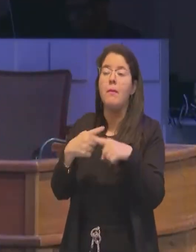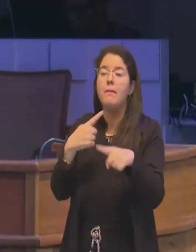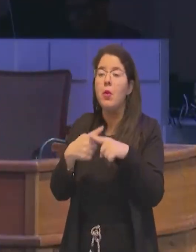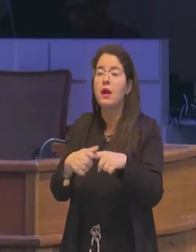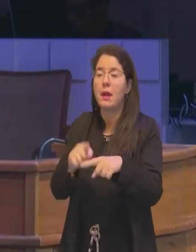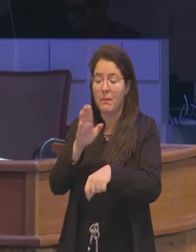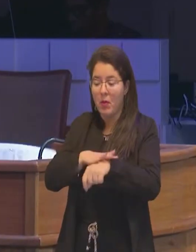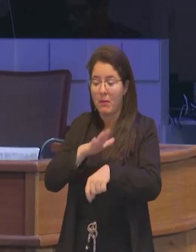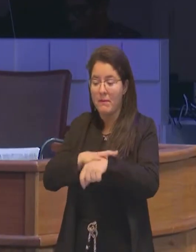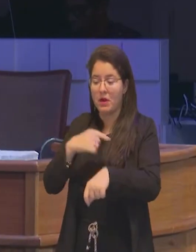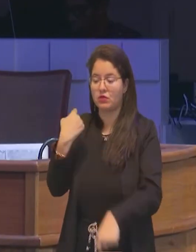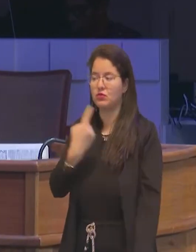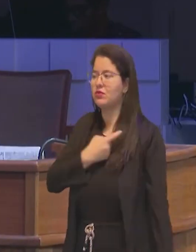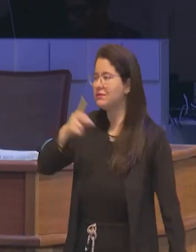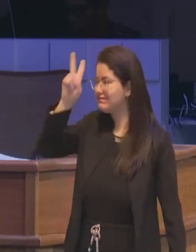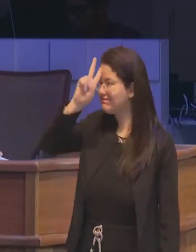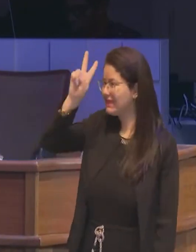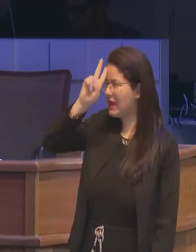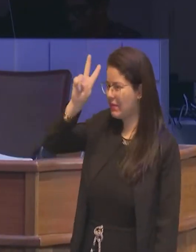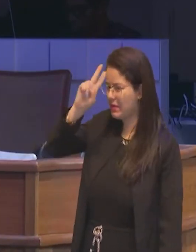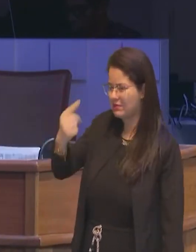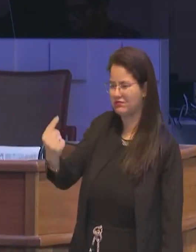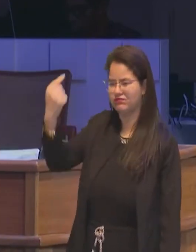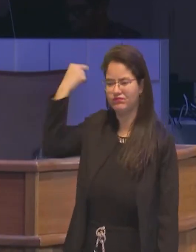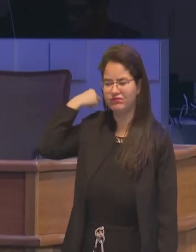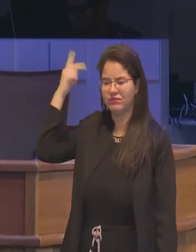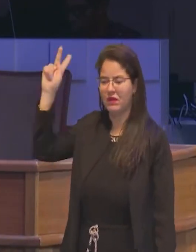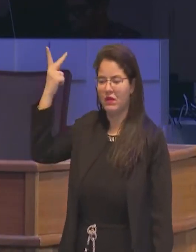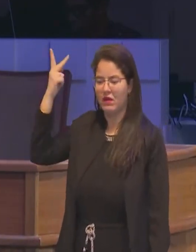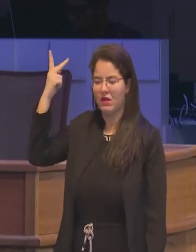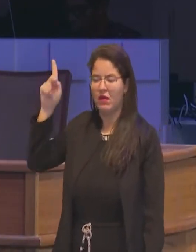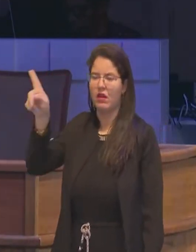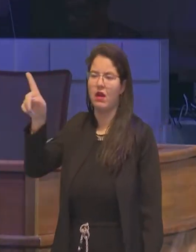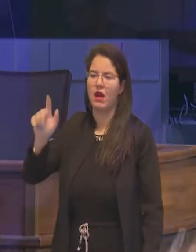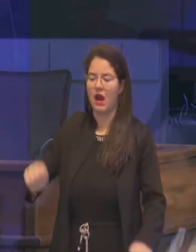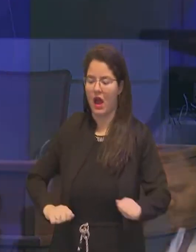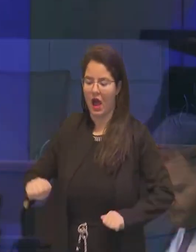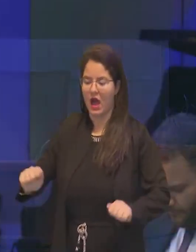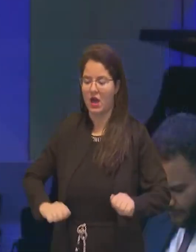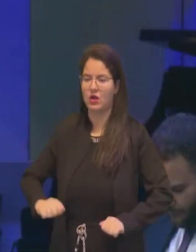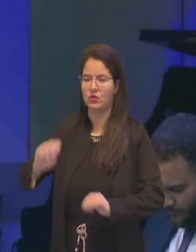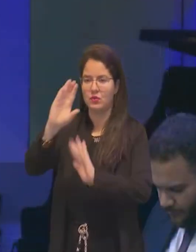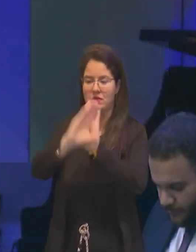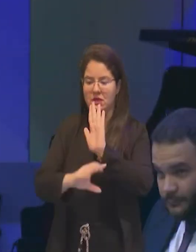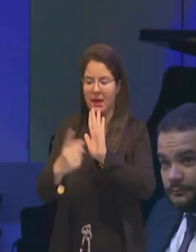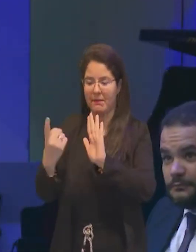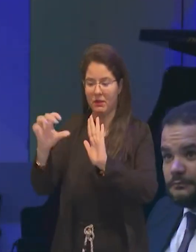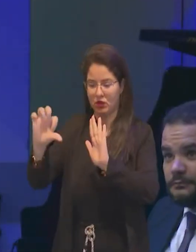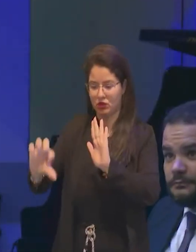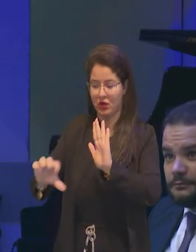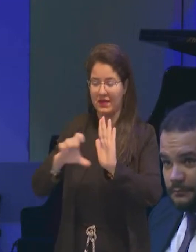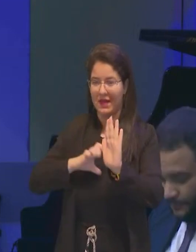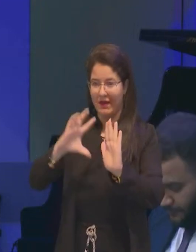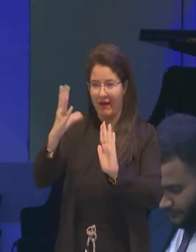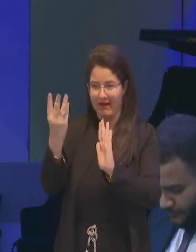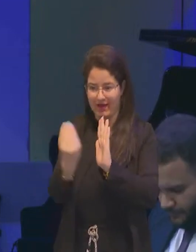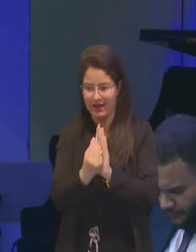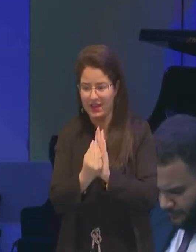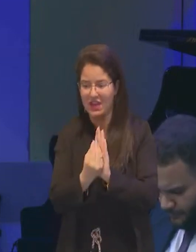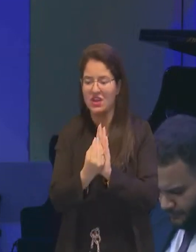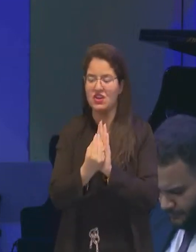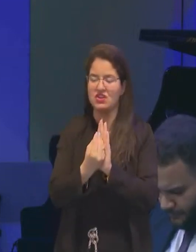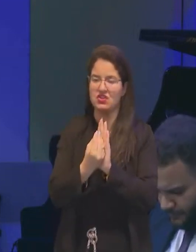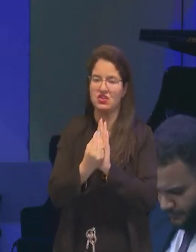nós relembramos a história em Atos no capítulo 19, essa igreja que foi